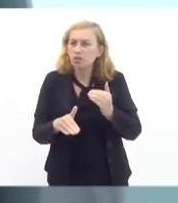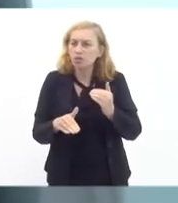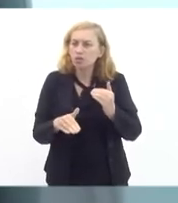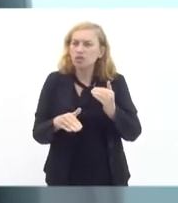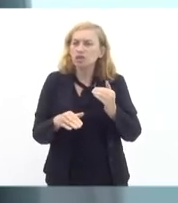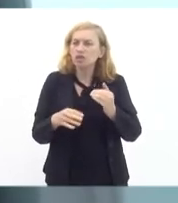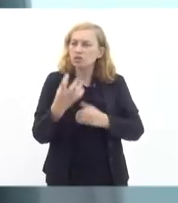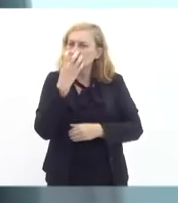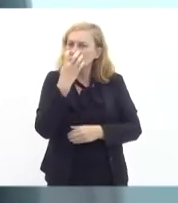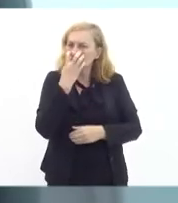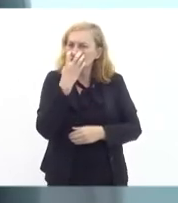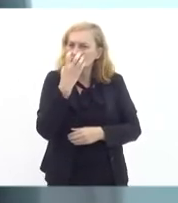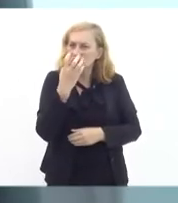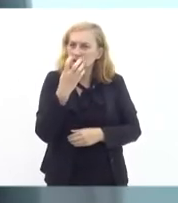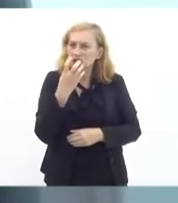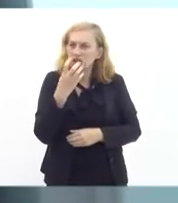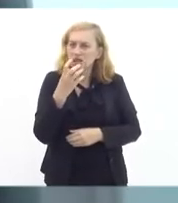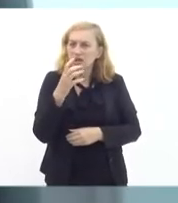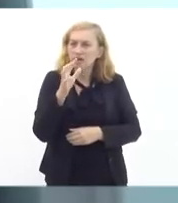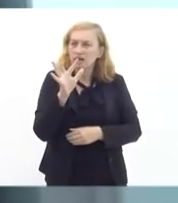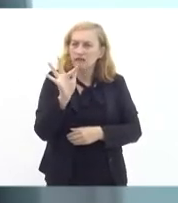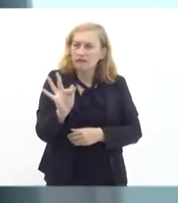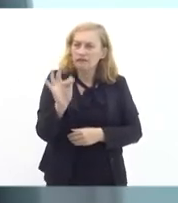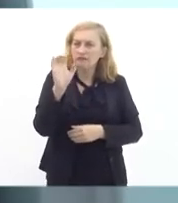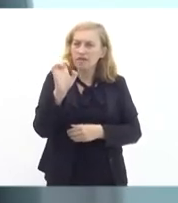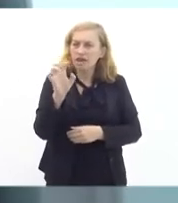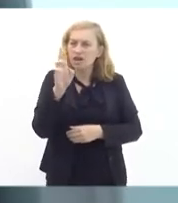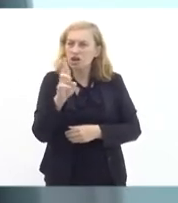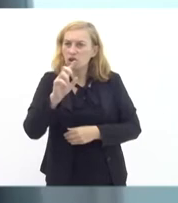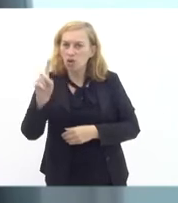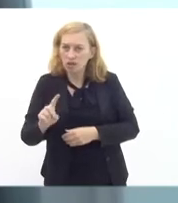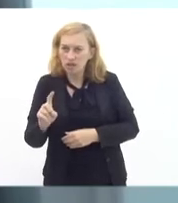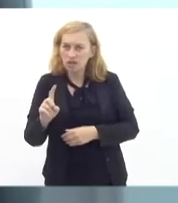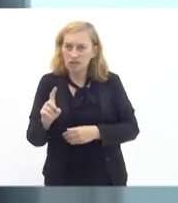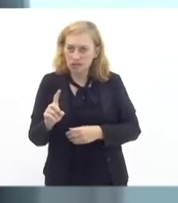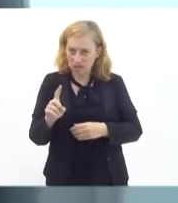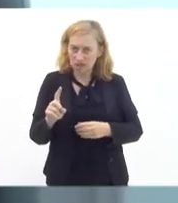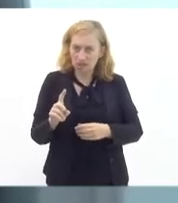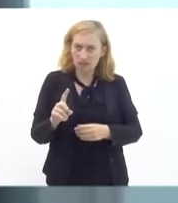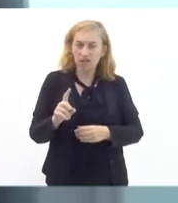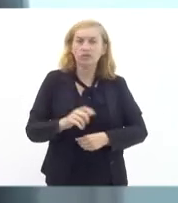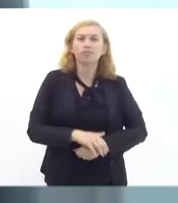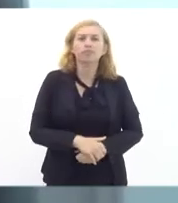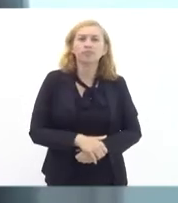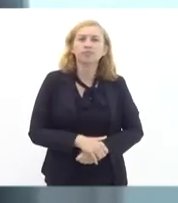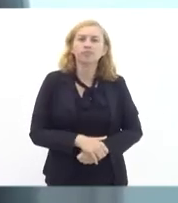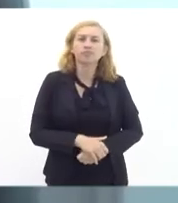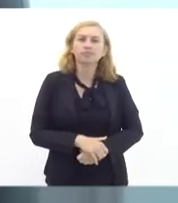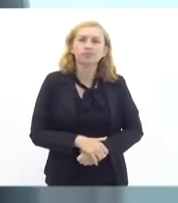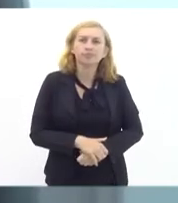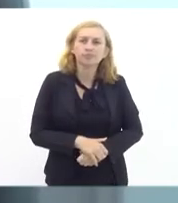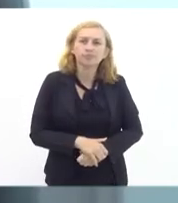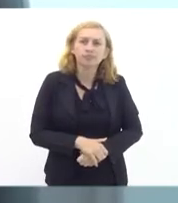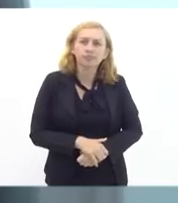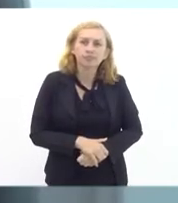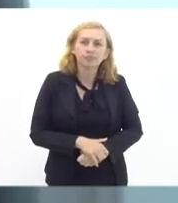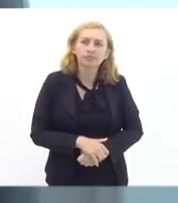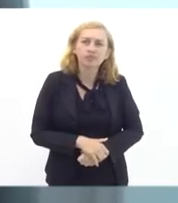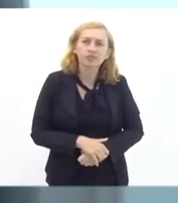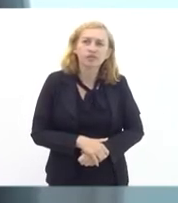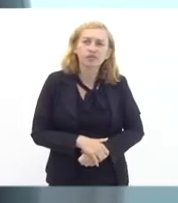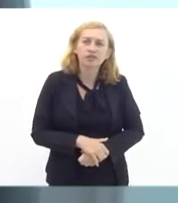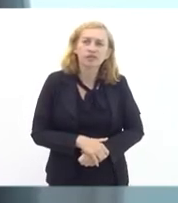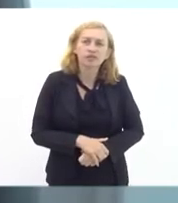proíbe o acesso desses cães em via pública, em logradouro público. Fala. Todo cão agressivo pertence a um dono medroso. Sim. Quem quer ter um cão de guarda, está entendendo? Quem quer ter